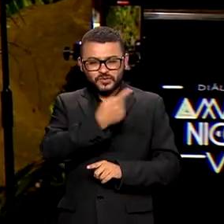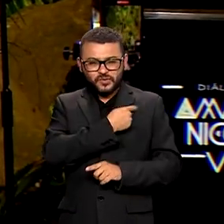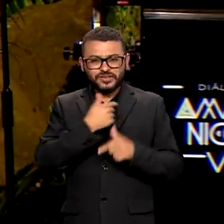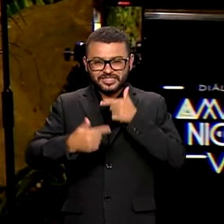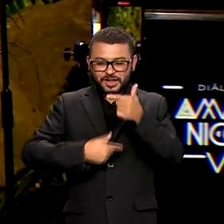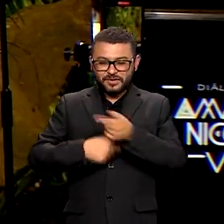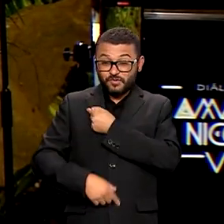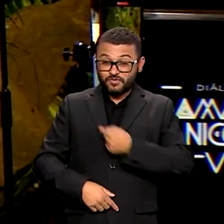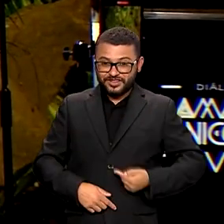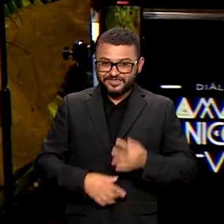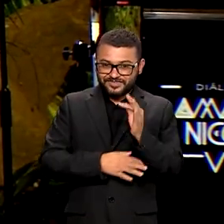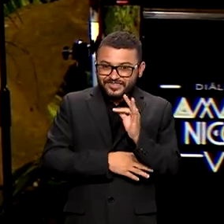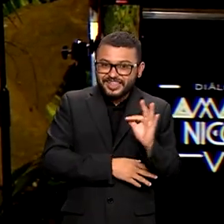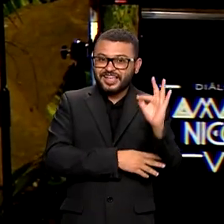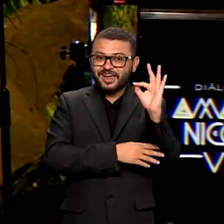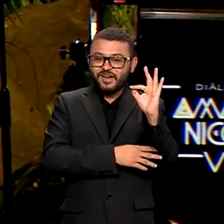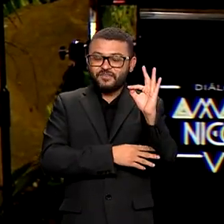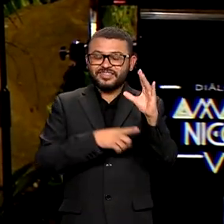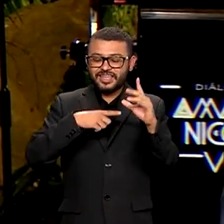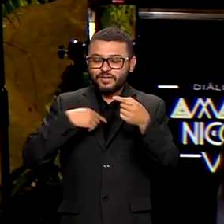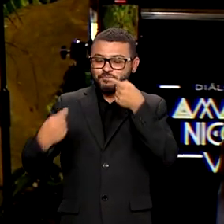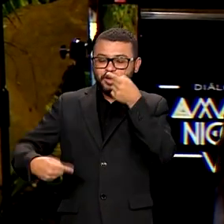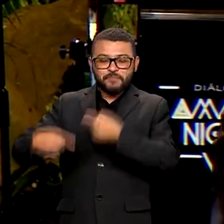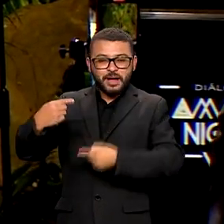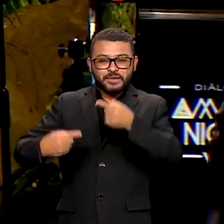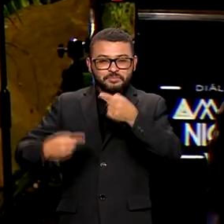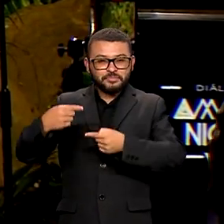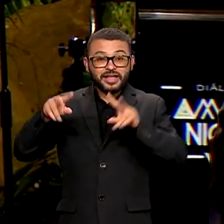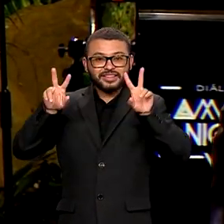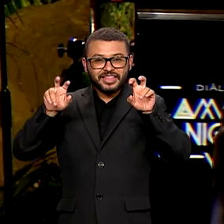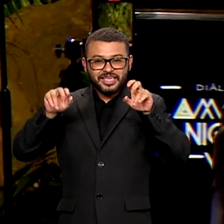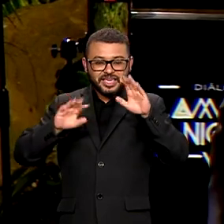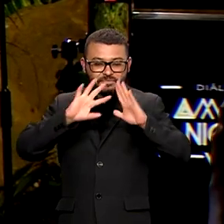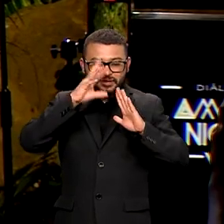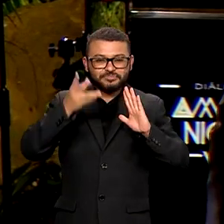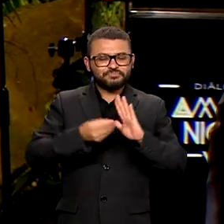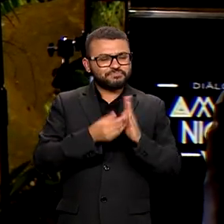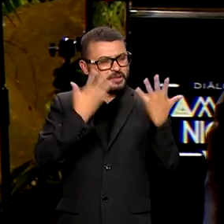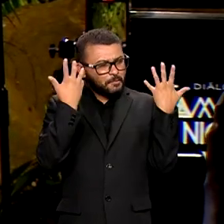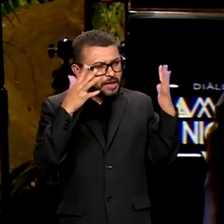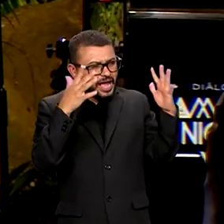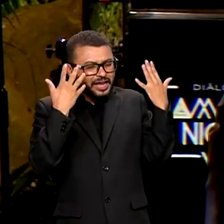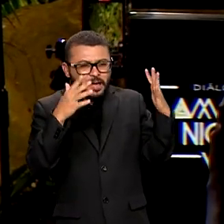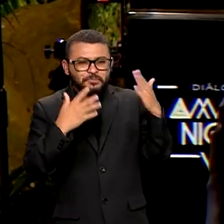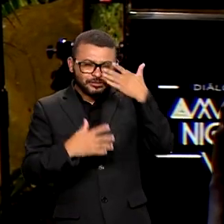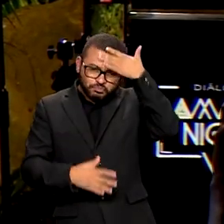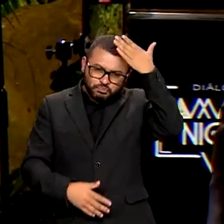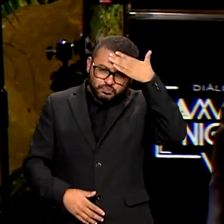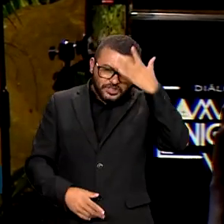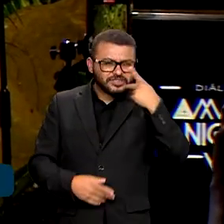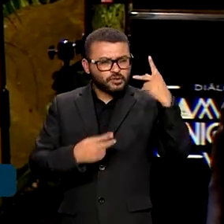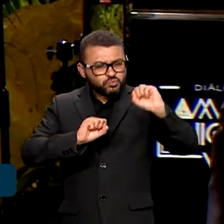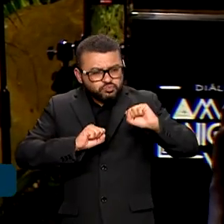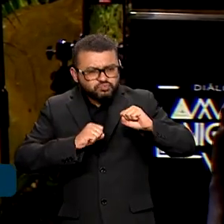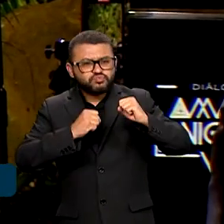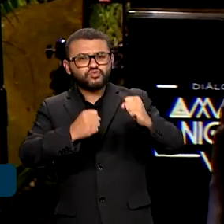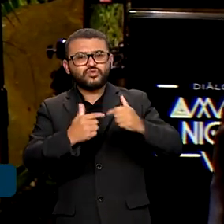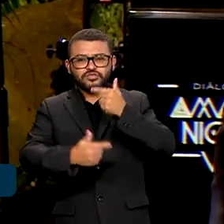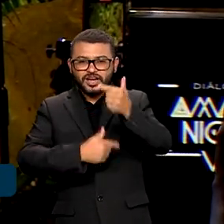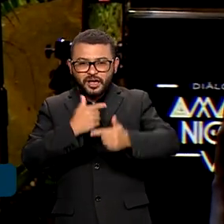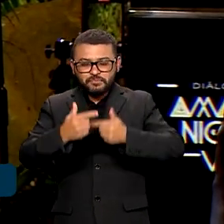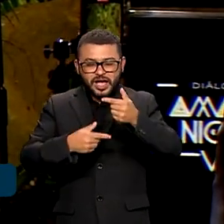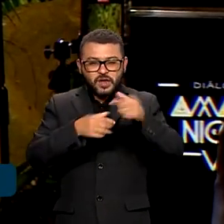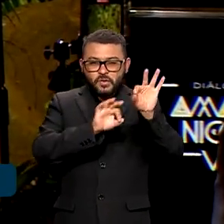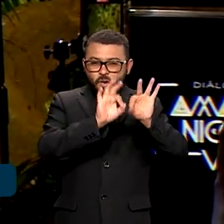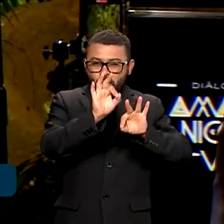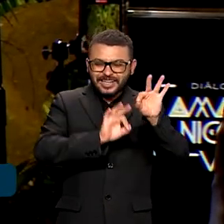governo federal esses diálogos amazônicos. Parabéns, Márcio, pelo seu esforço, por toda essa